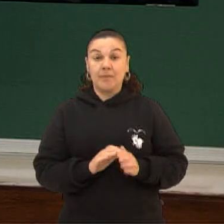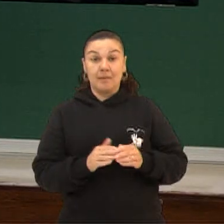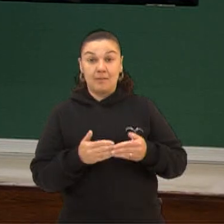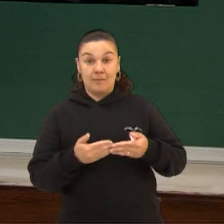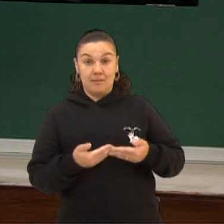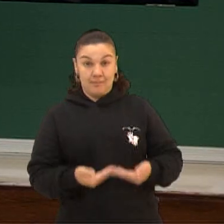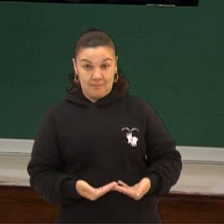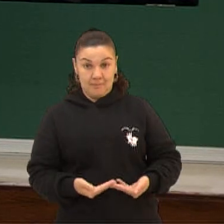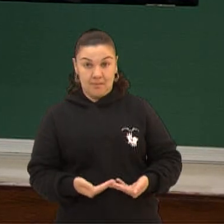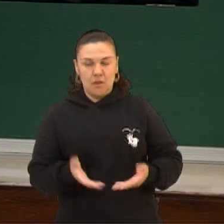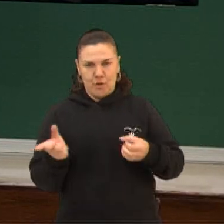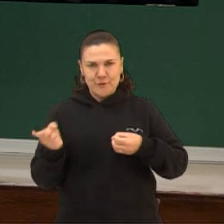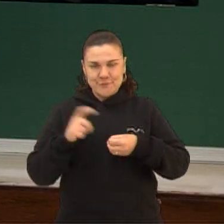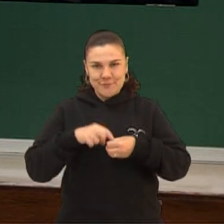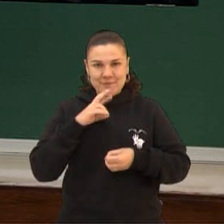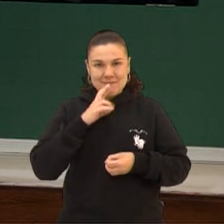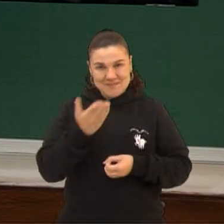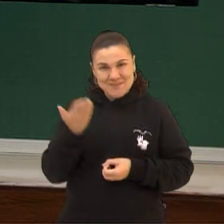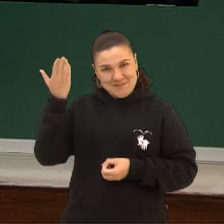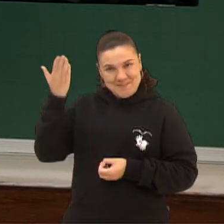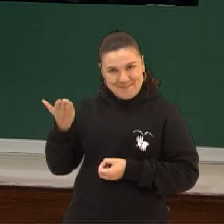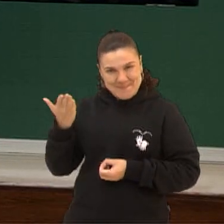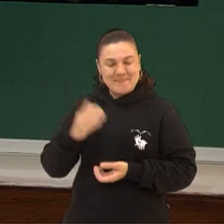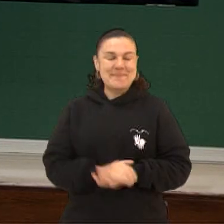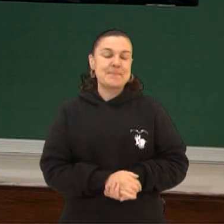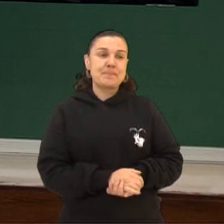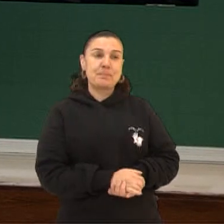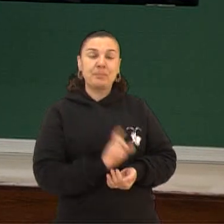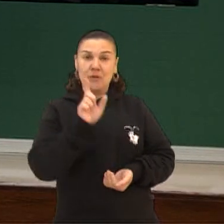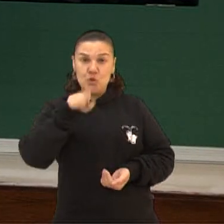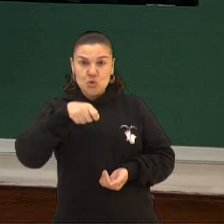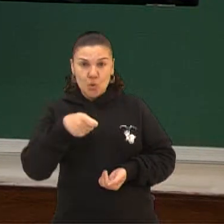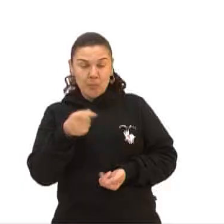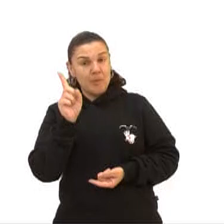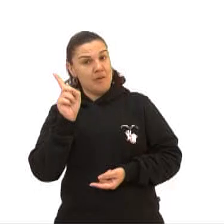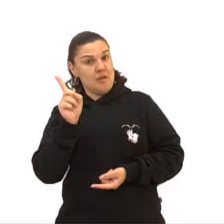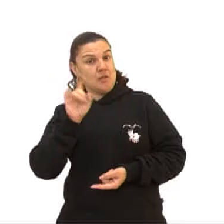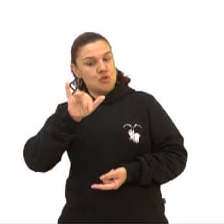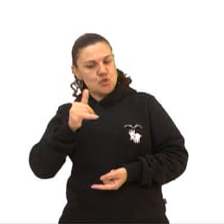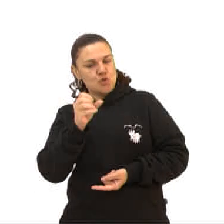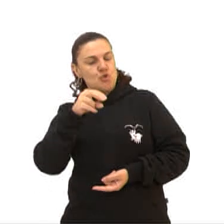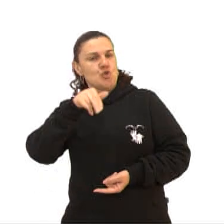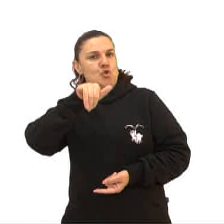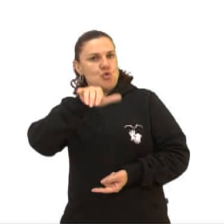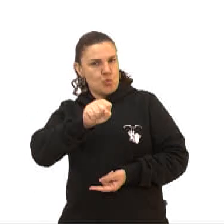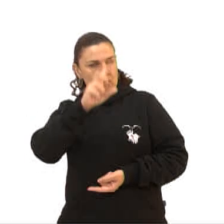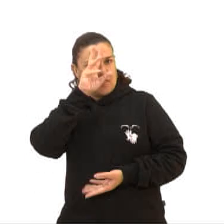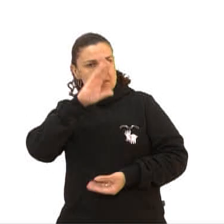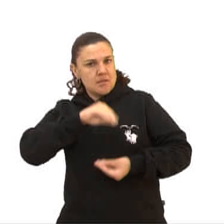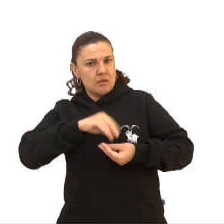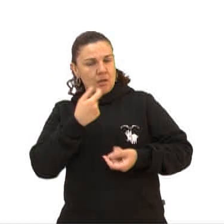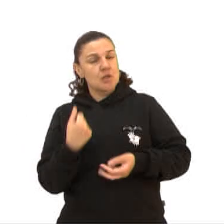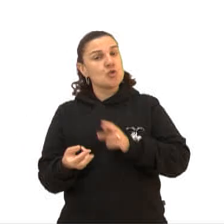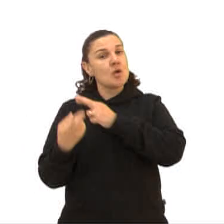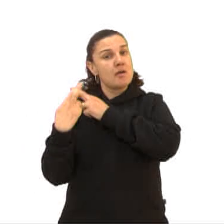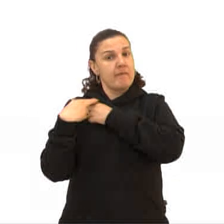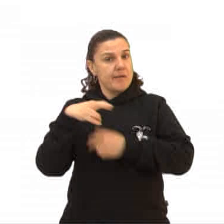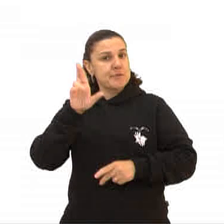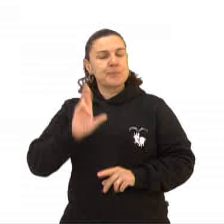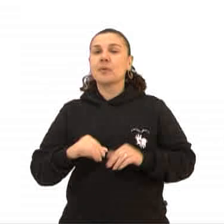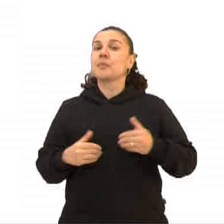Então, galera, já voltamos aqui para corrigir esse exercício. A esse respeito, podemos considerar que Jonas compreende o princípio de responsabilidade